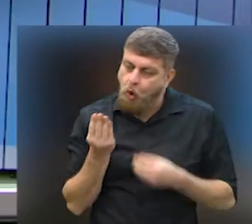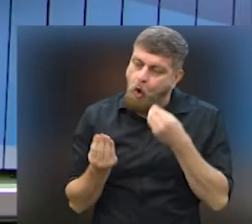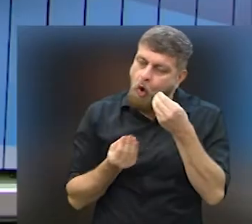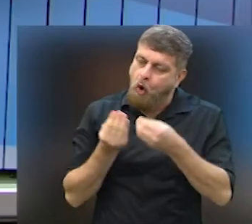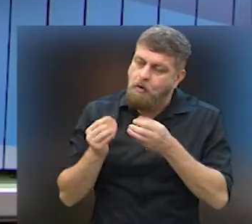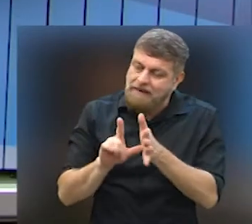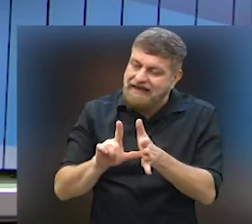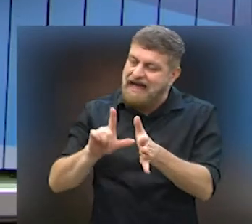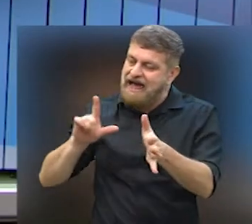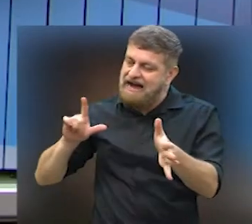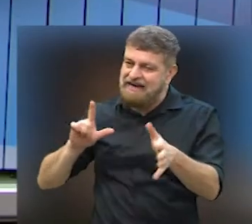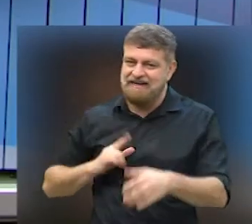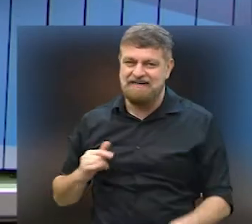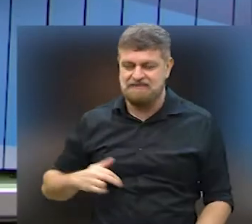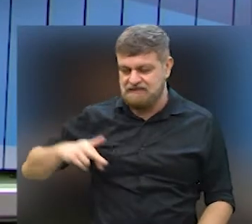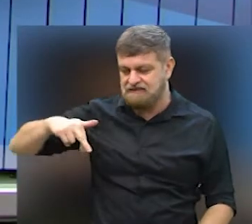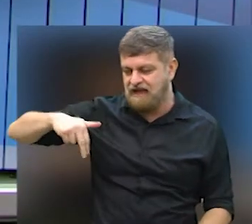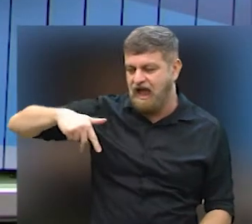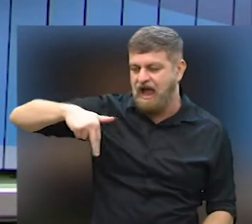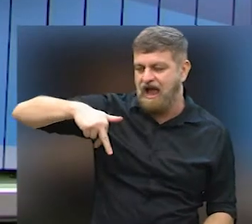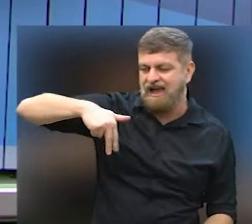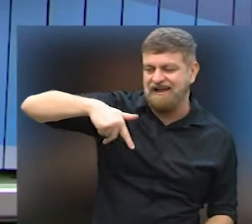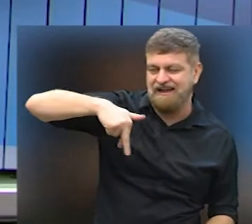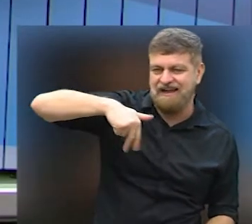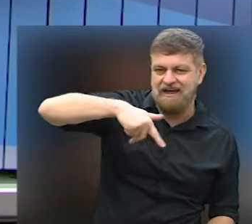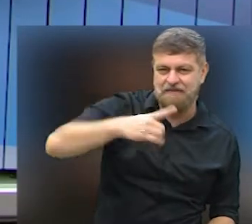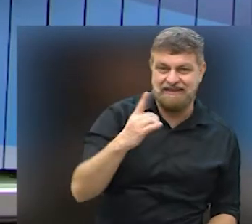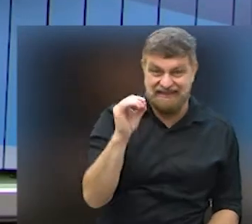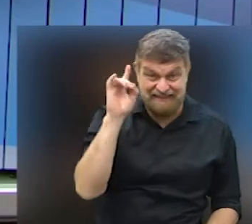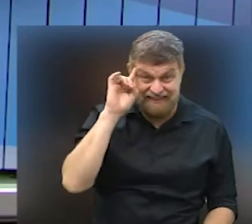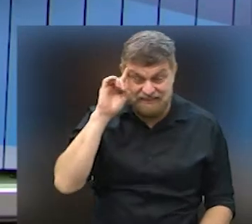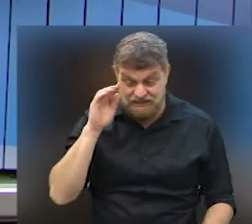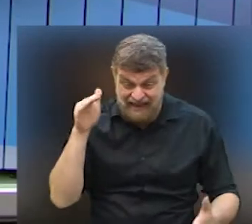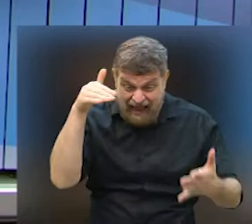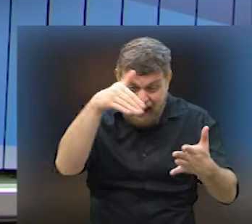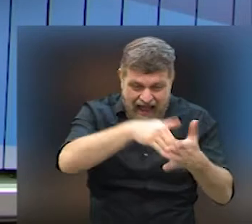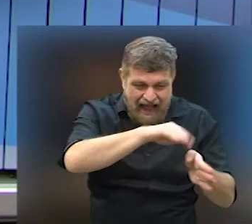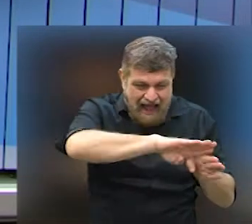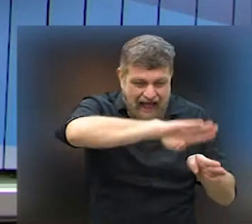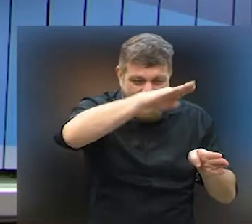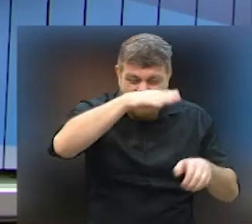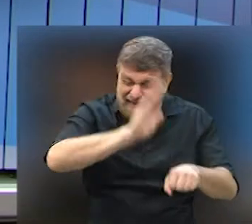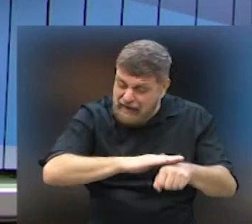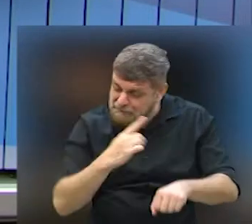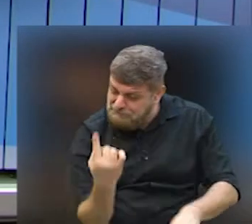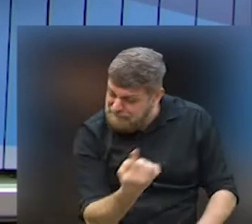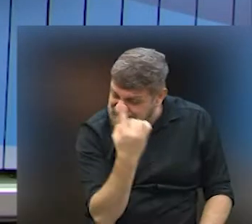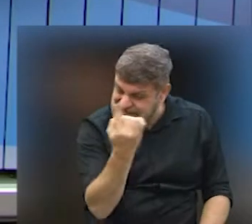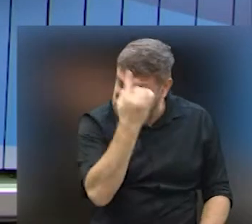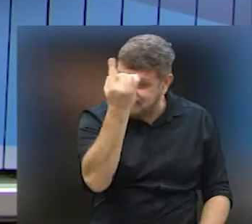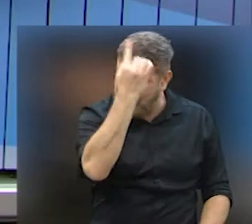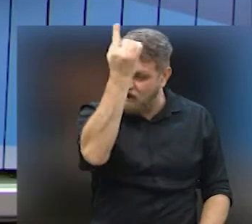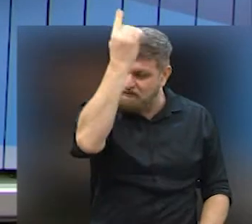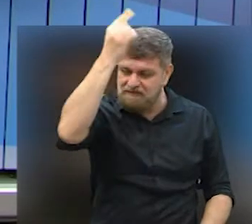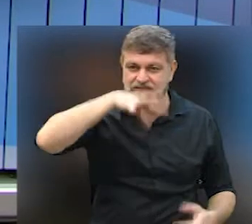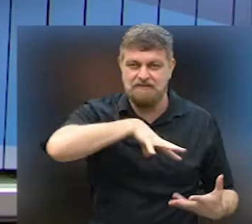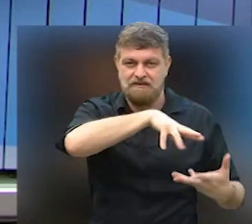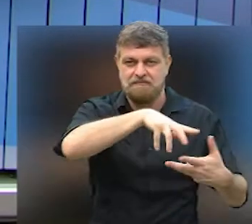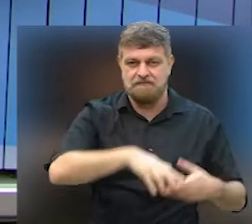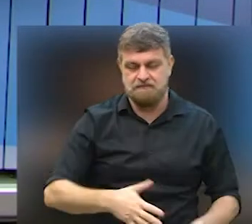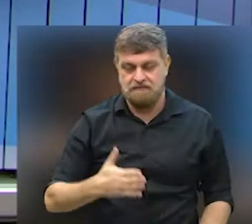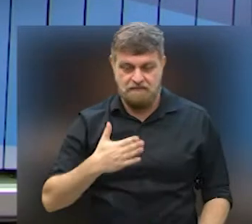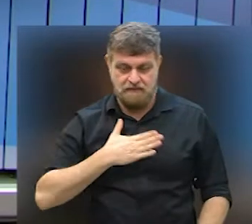que é essa preparação nesta caminhada rumo à montanha mais alta do mundo? Para